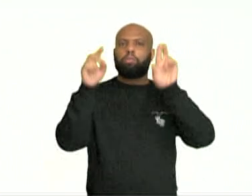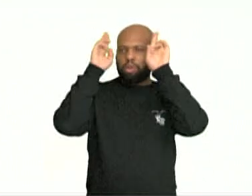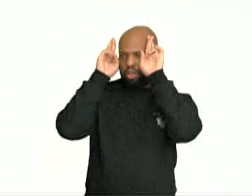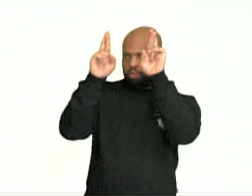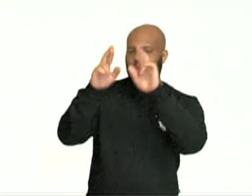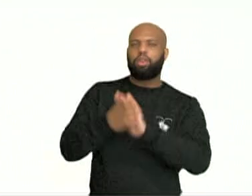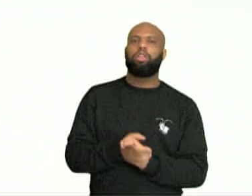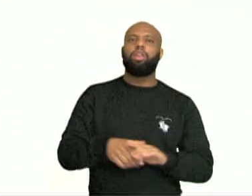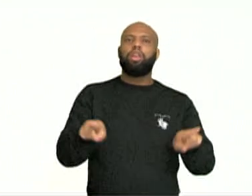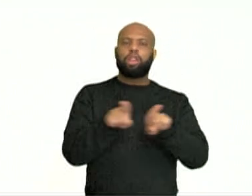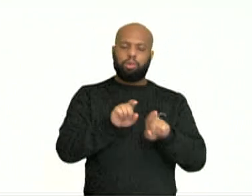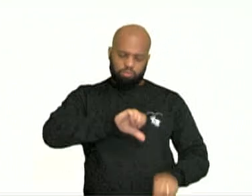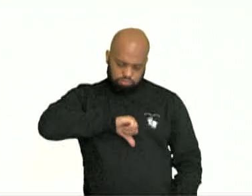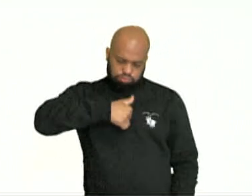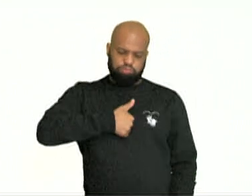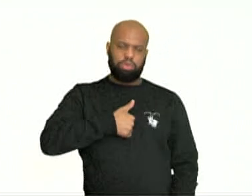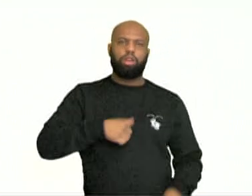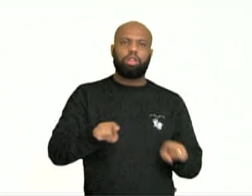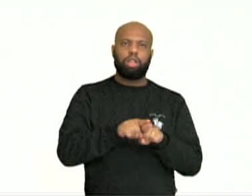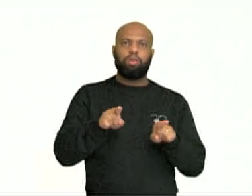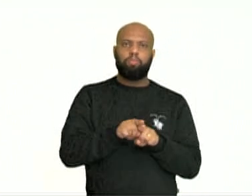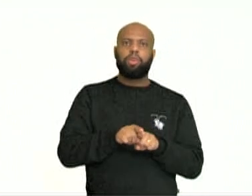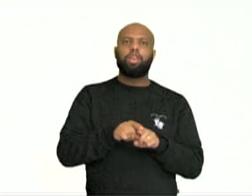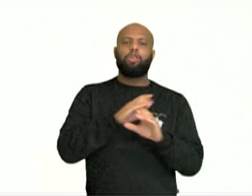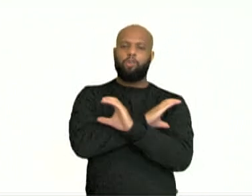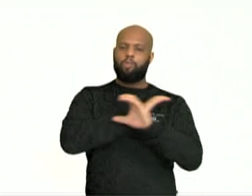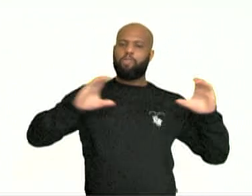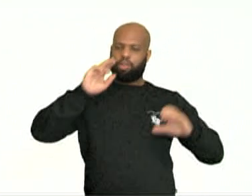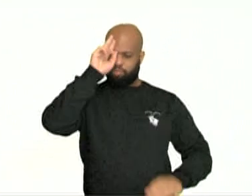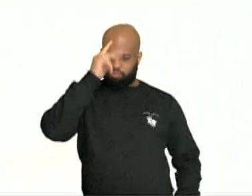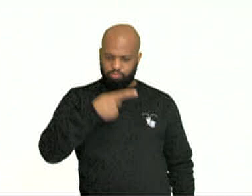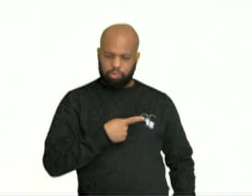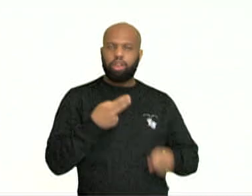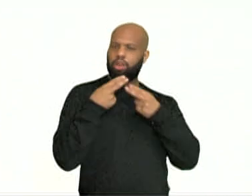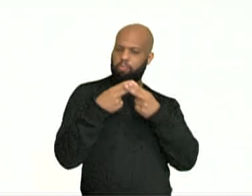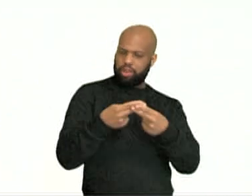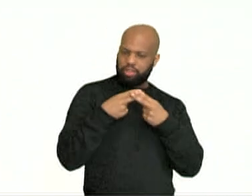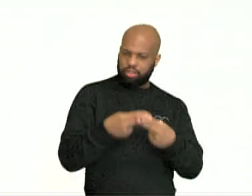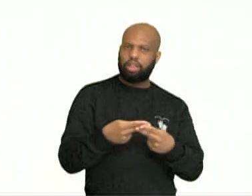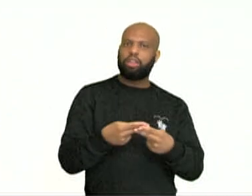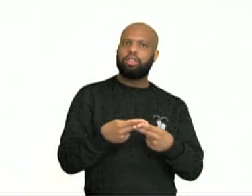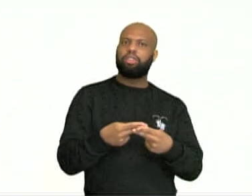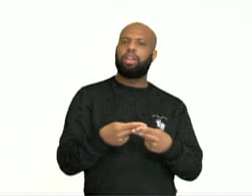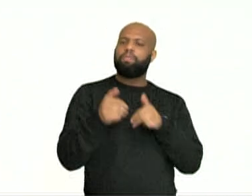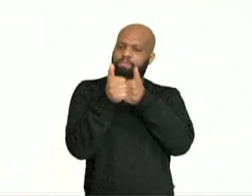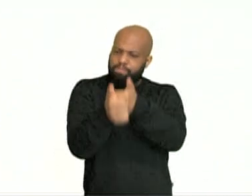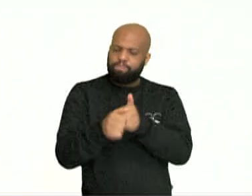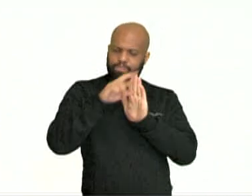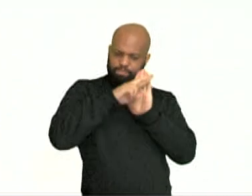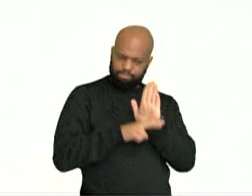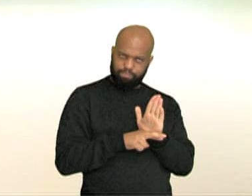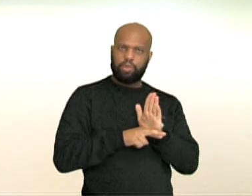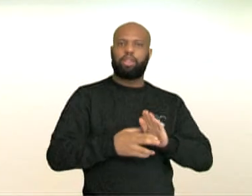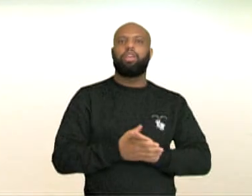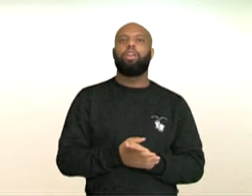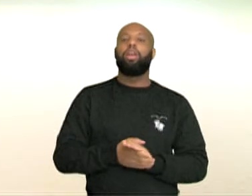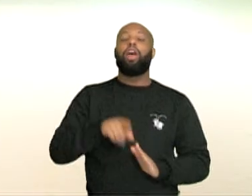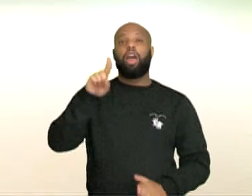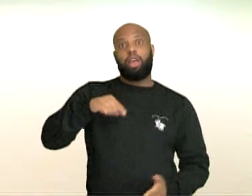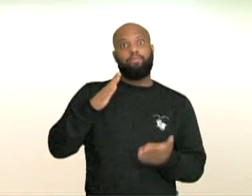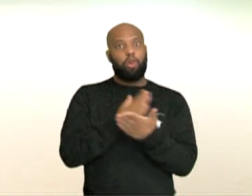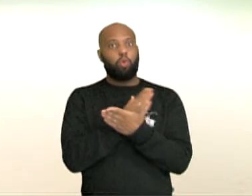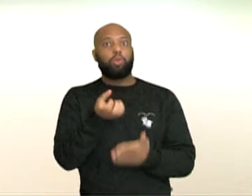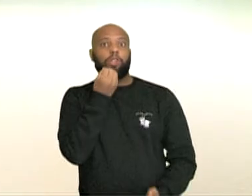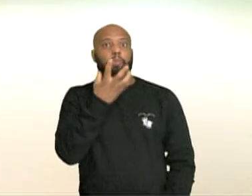respeito, autoestima, autoconfiança, paciência, disciplina e altruísmo. Esses são só alguns